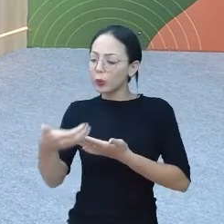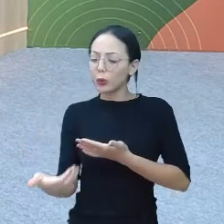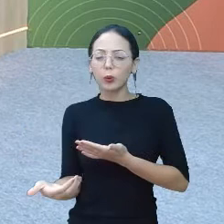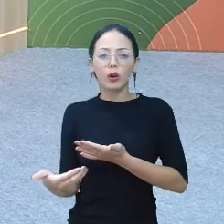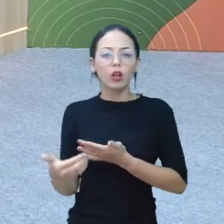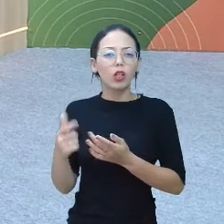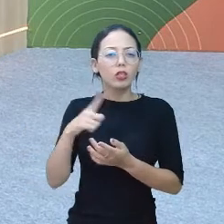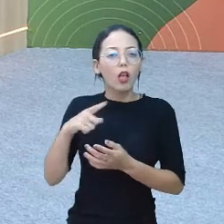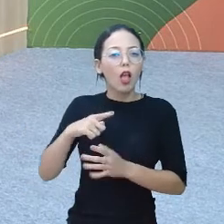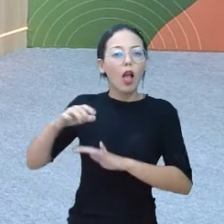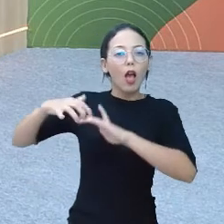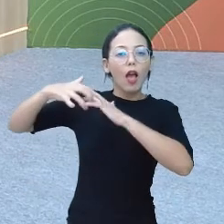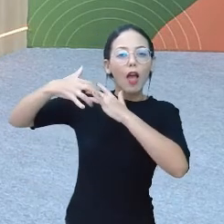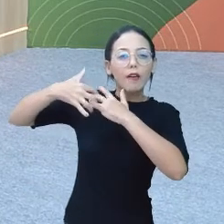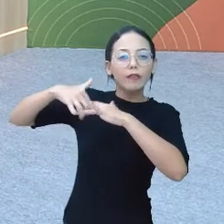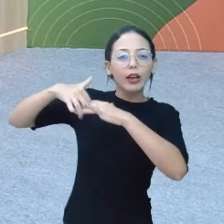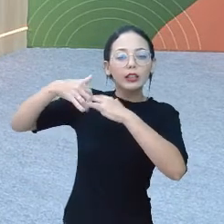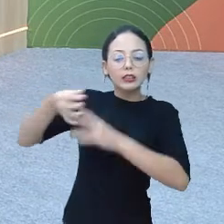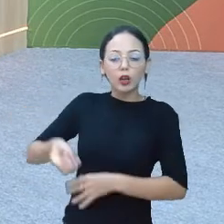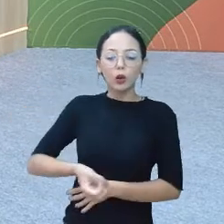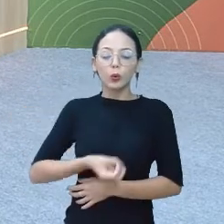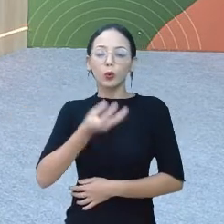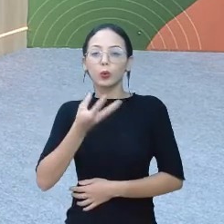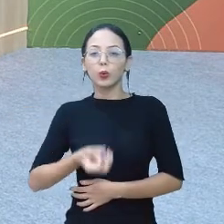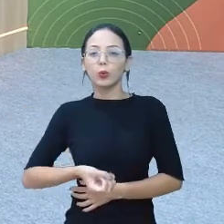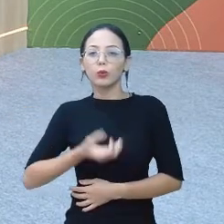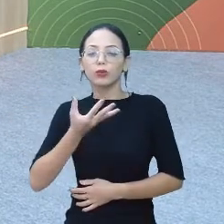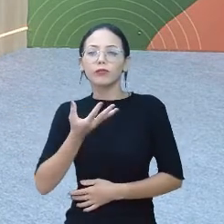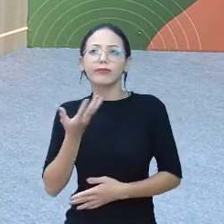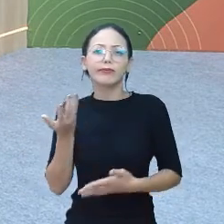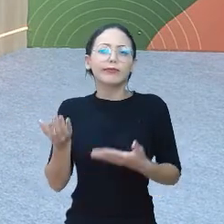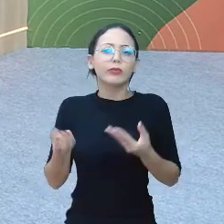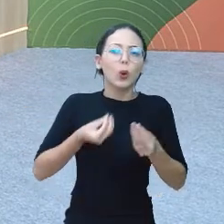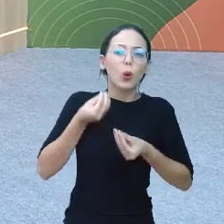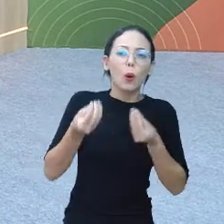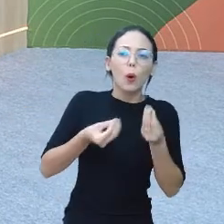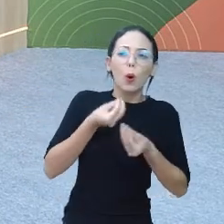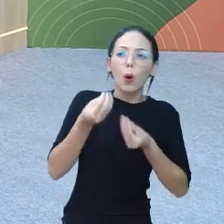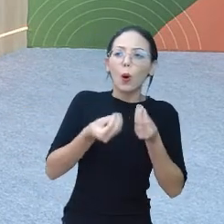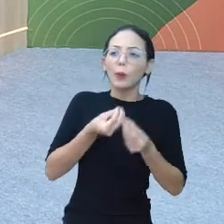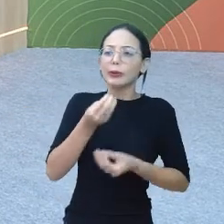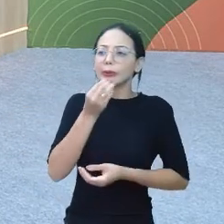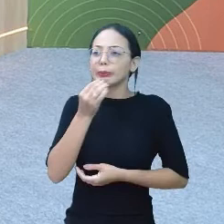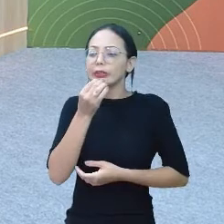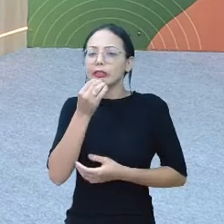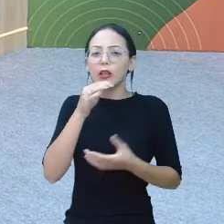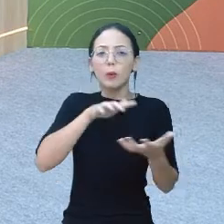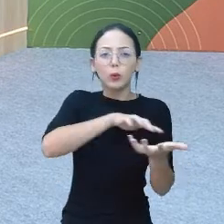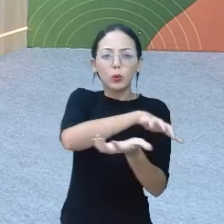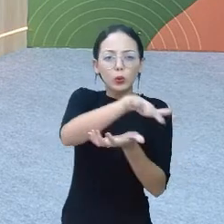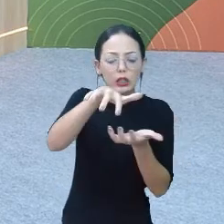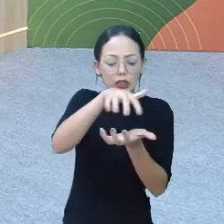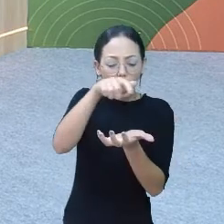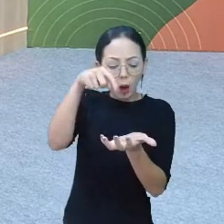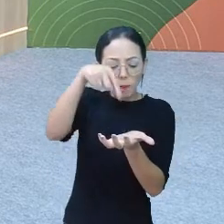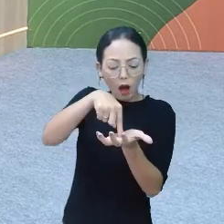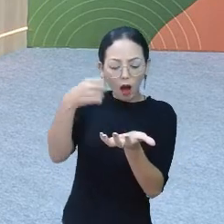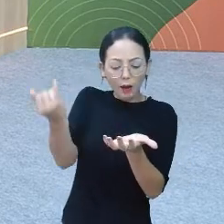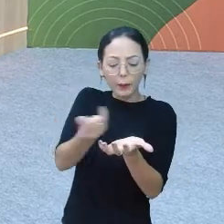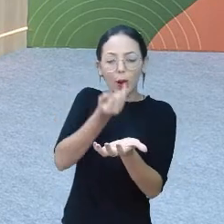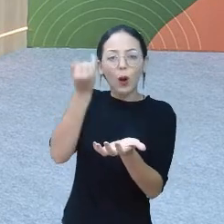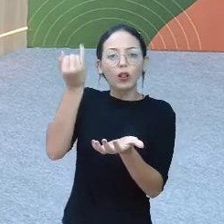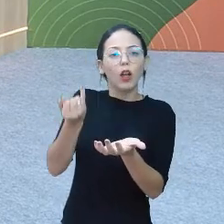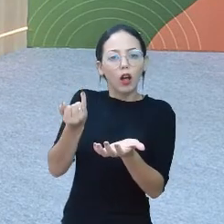uma reflexão poética sobre como o centro da Terra é importante, qual é o nosso eixo, qual